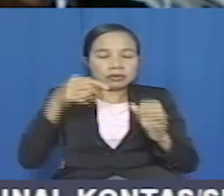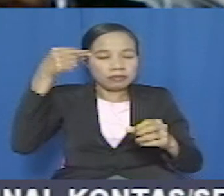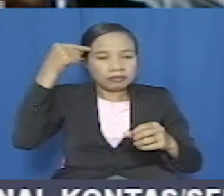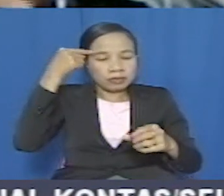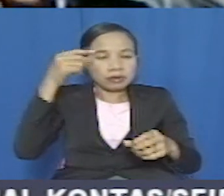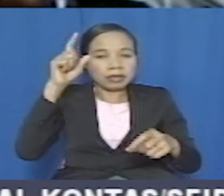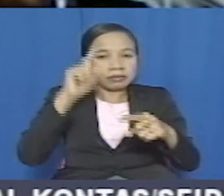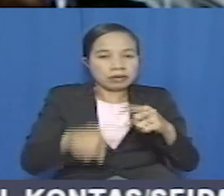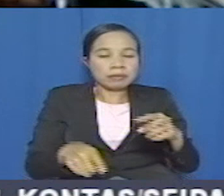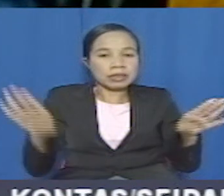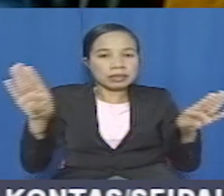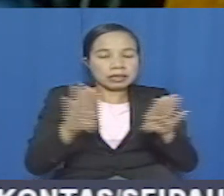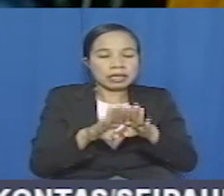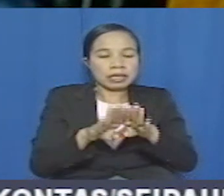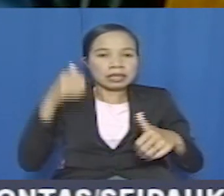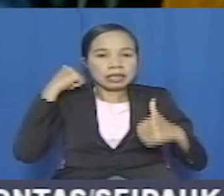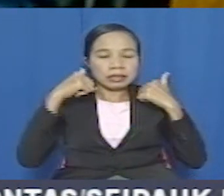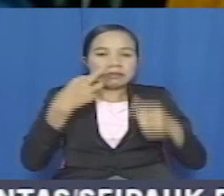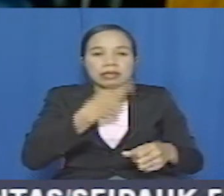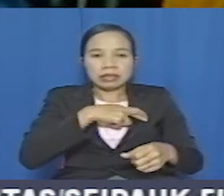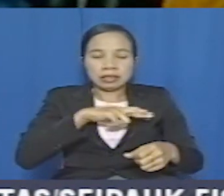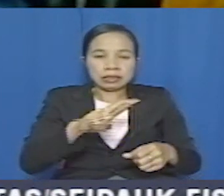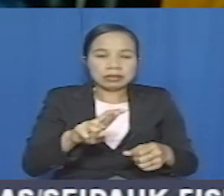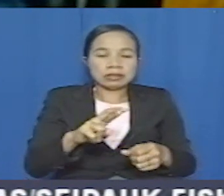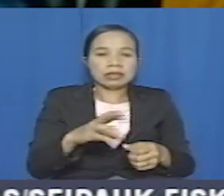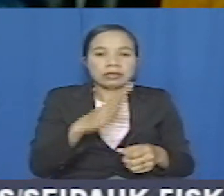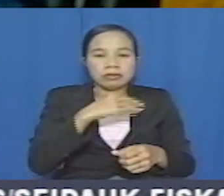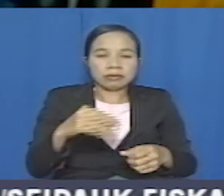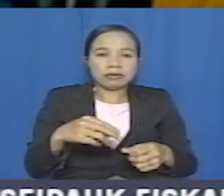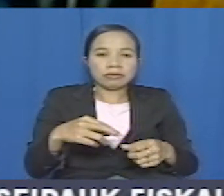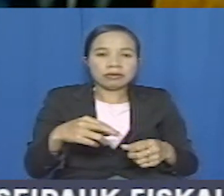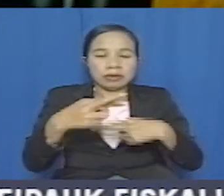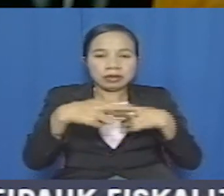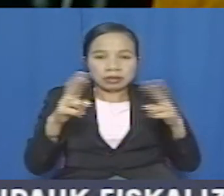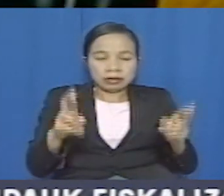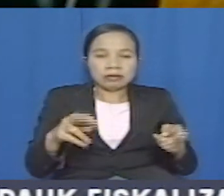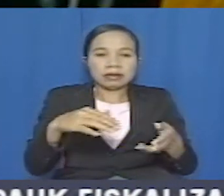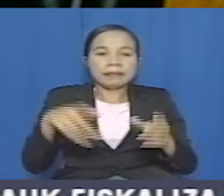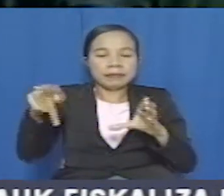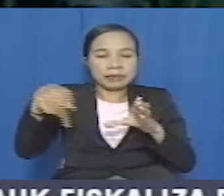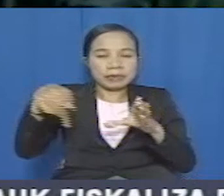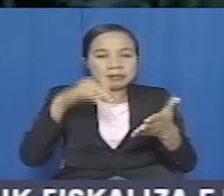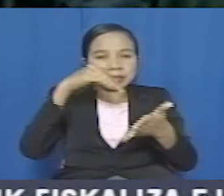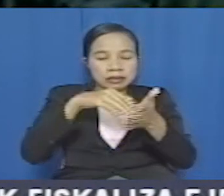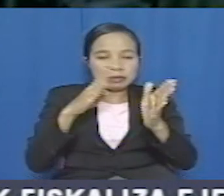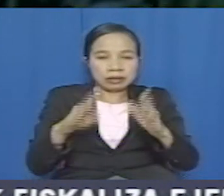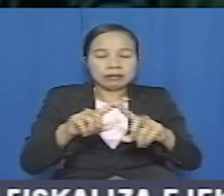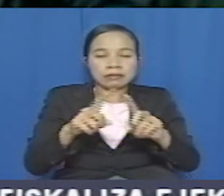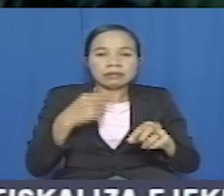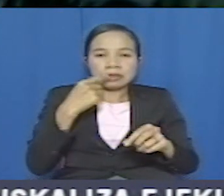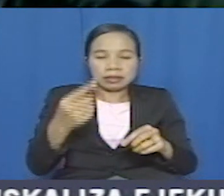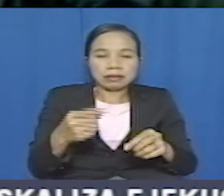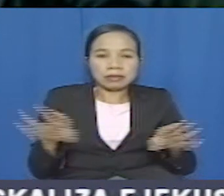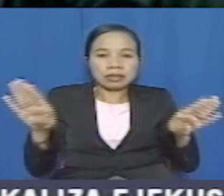governo atulabele taca atividades religiosas no aula presencial estudantes, mas suzere taca